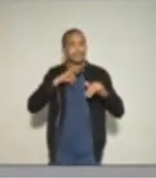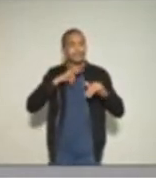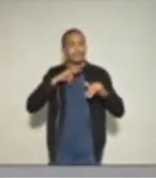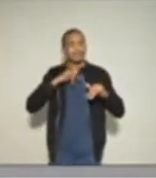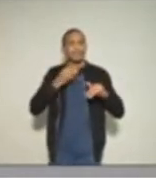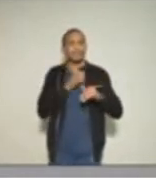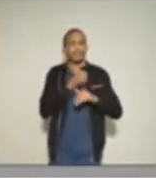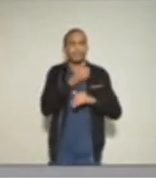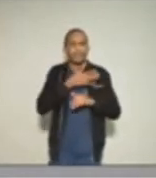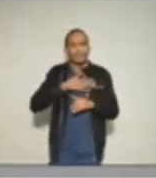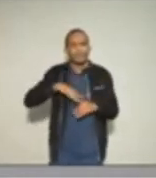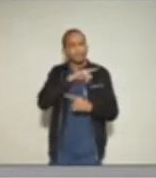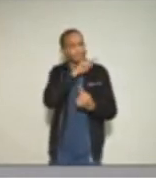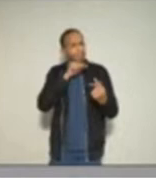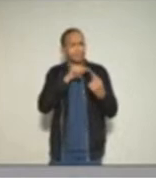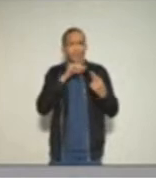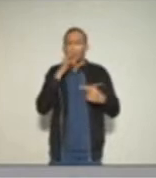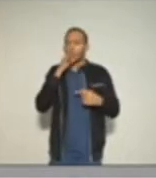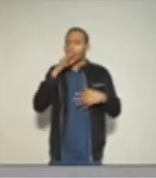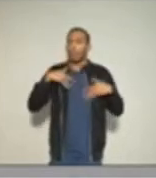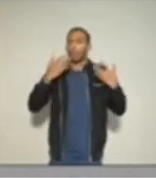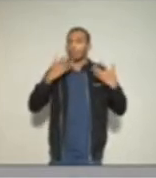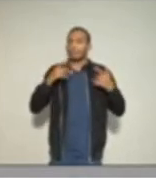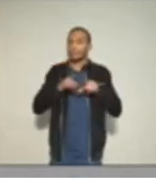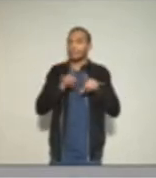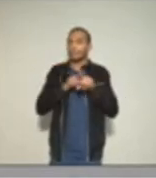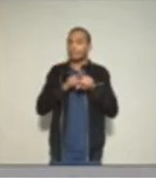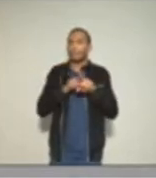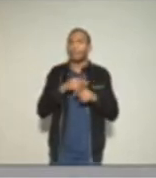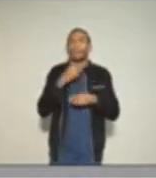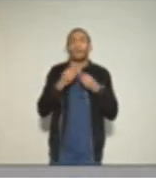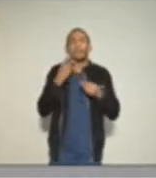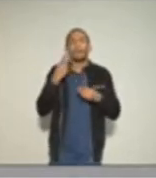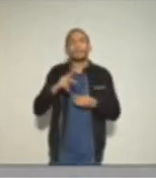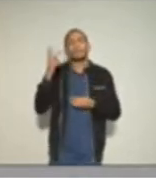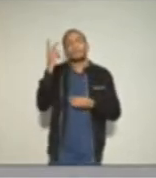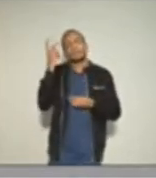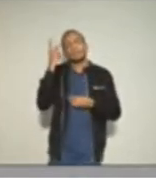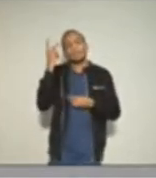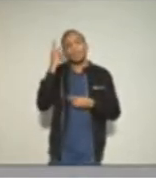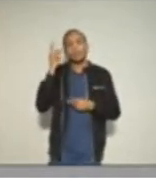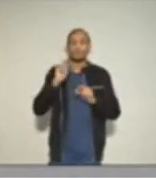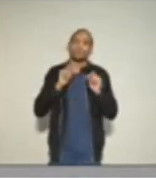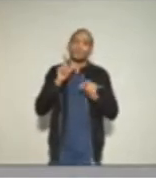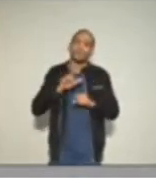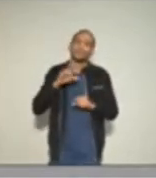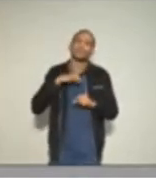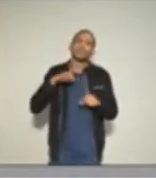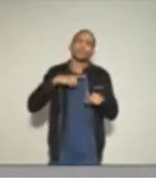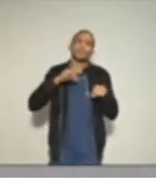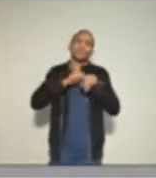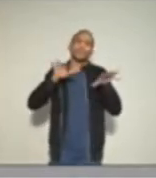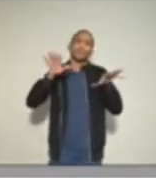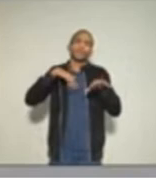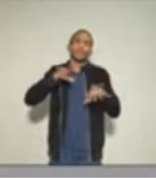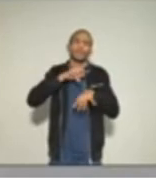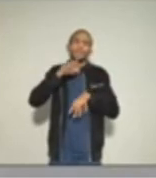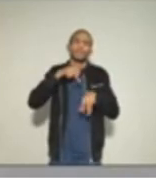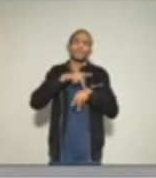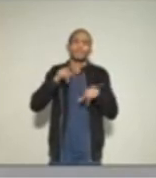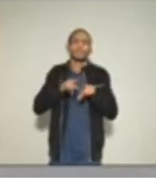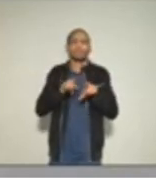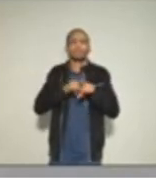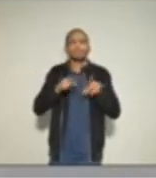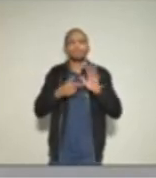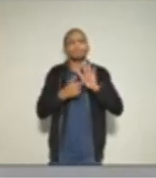números impactantes, que o que se faz na cidade de São Paulo, evidentemente, tem uma repercussão no nosso país de muita